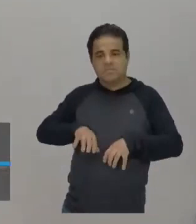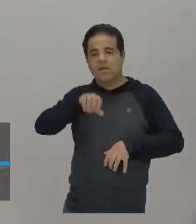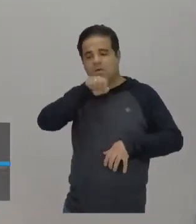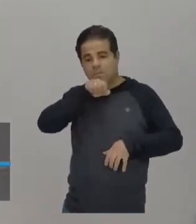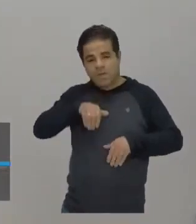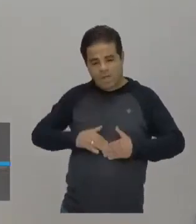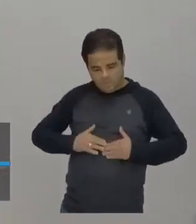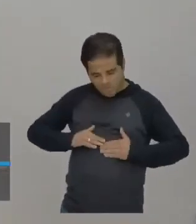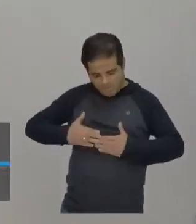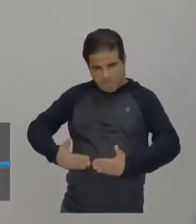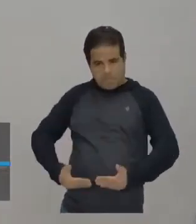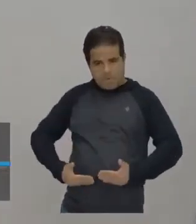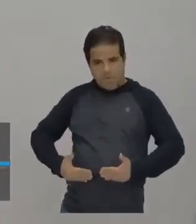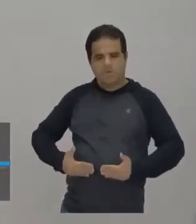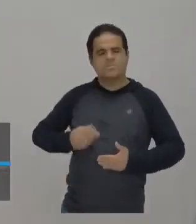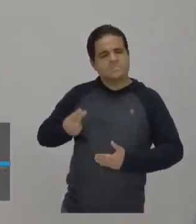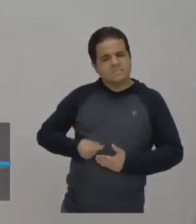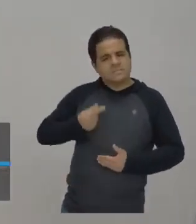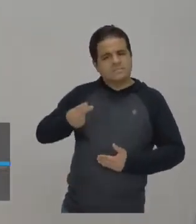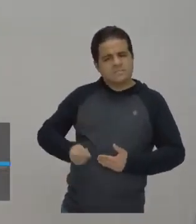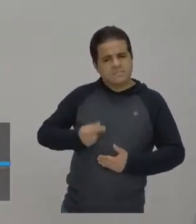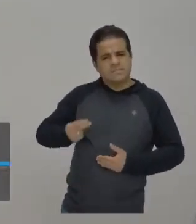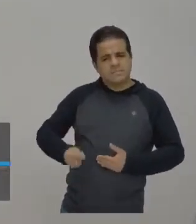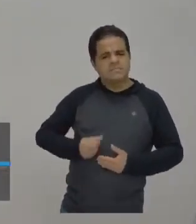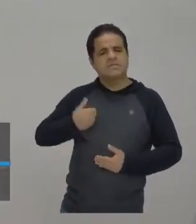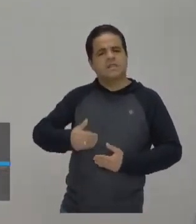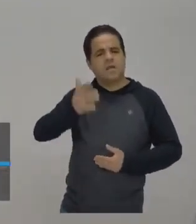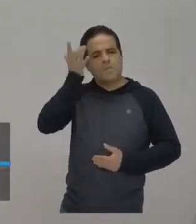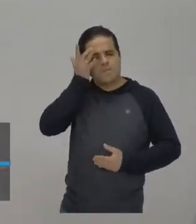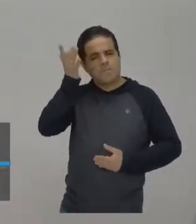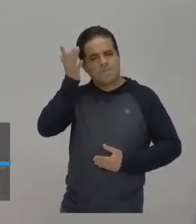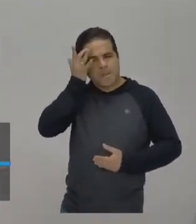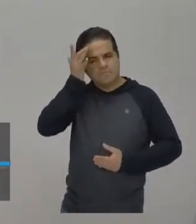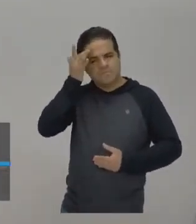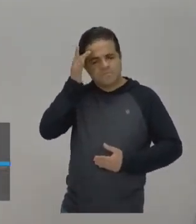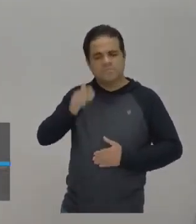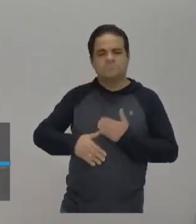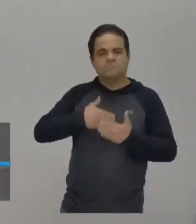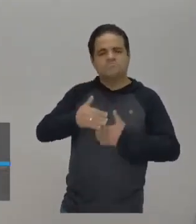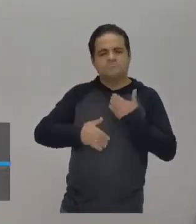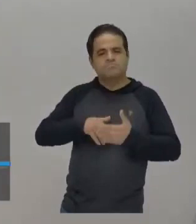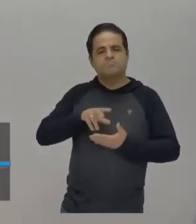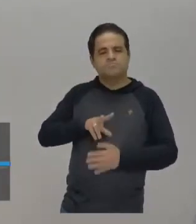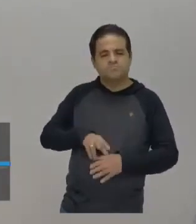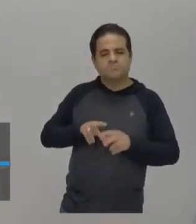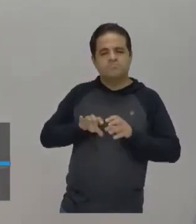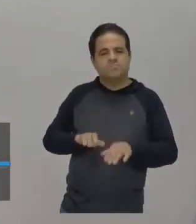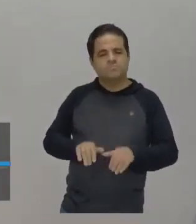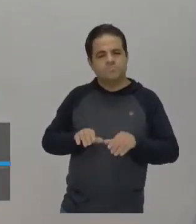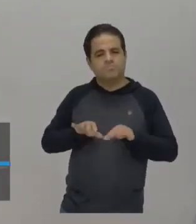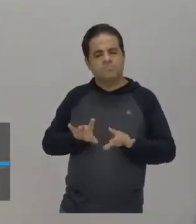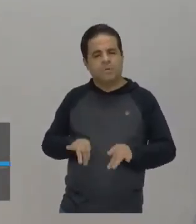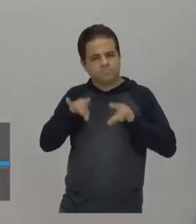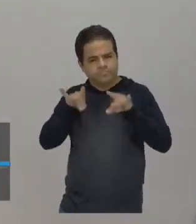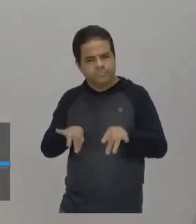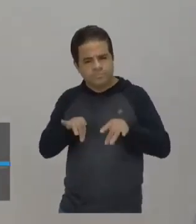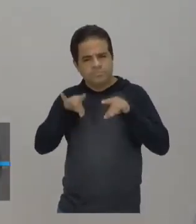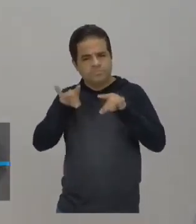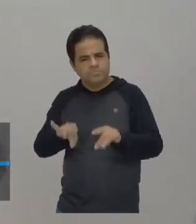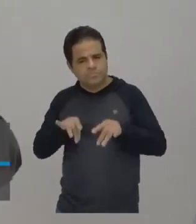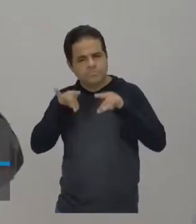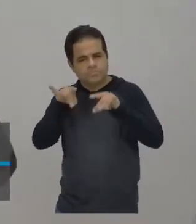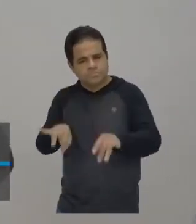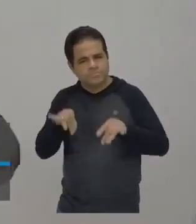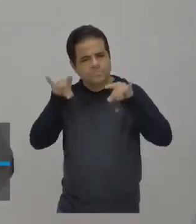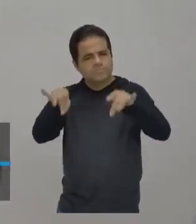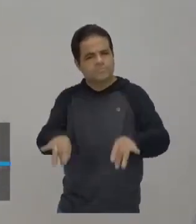numa bolsa e fica lá um tempão até amadurecer, né? E você tem o canguru pulando e às vezes tem um bichinho ali numa espécie de bolsa,